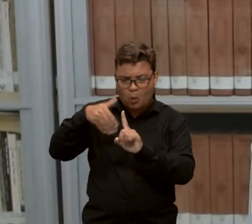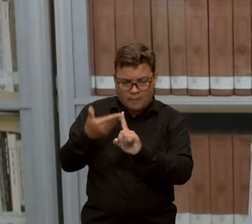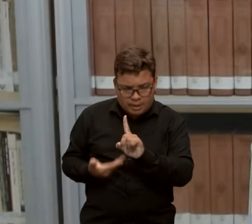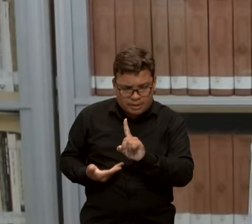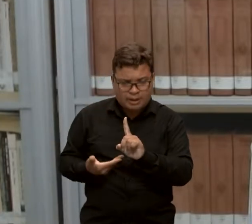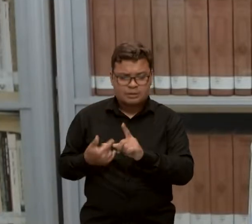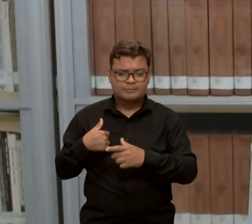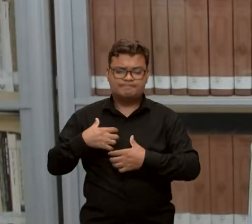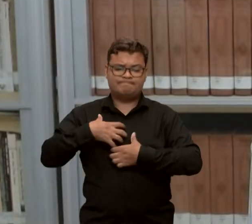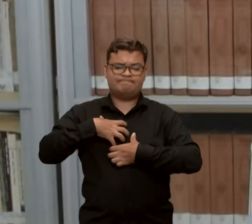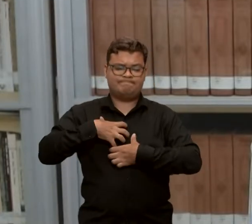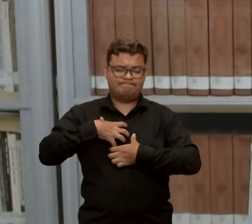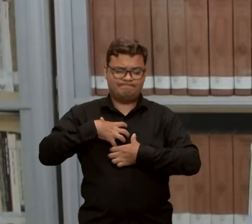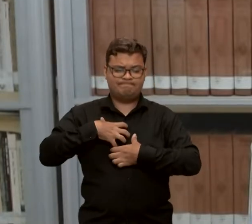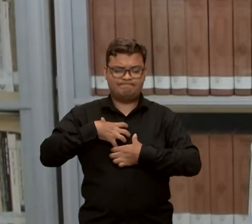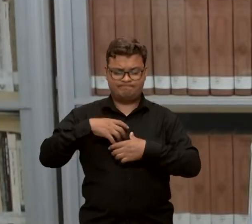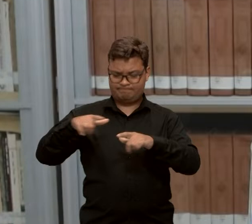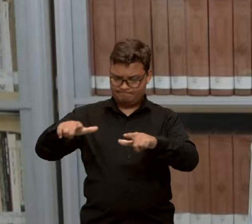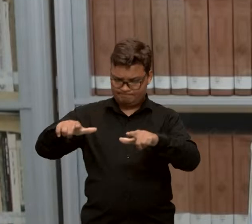assim,